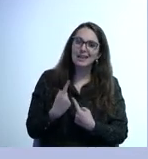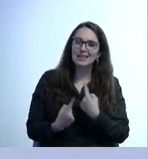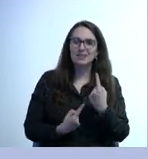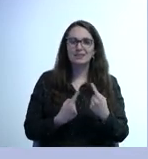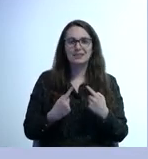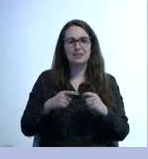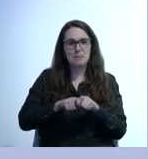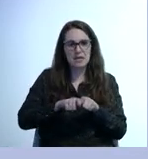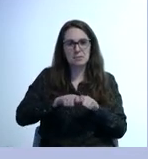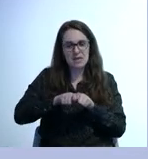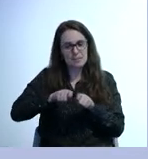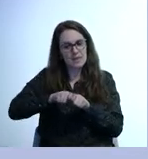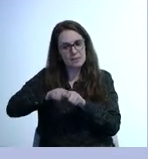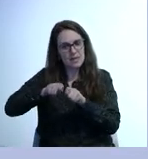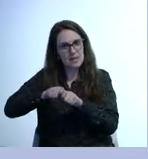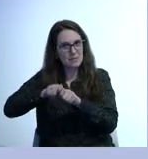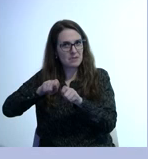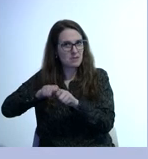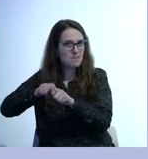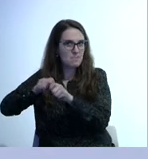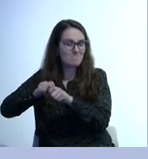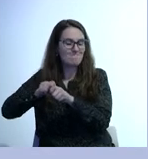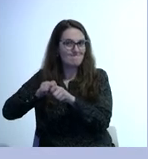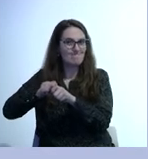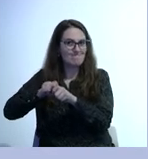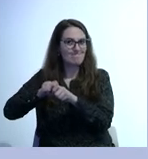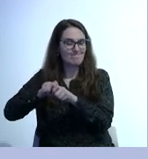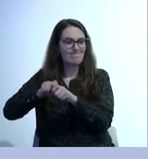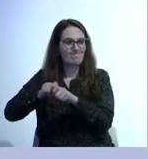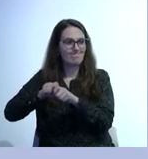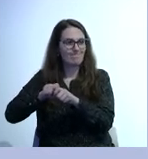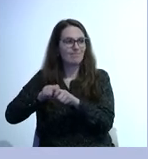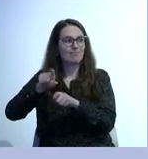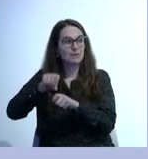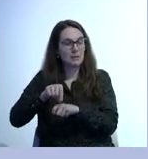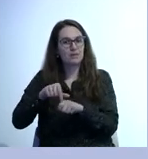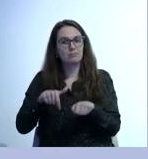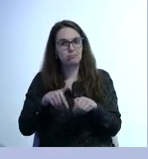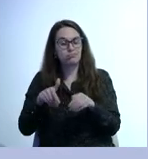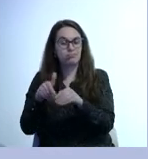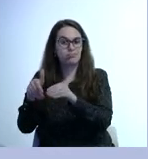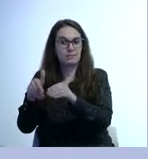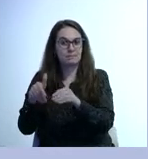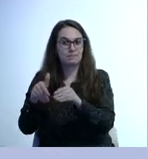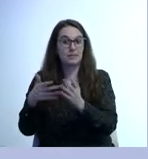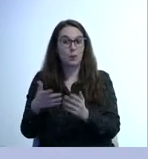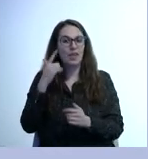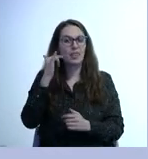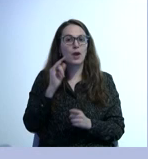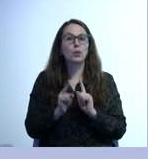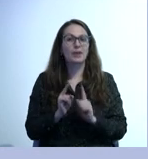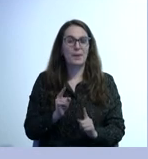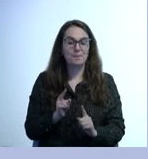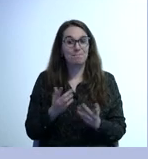ir acumulando no tempo e se vão sucedendo. E essa ideia